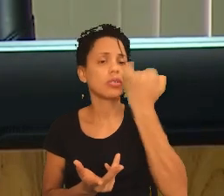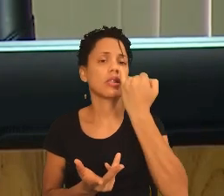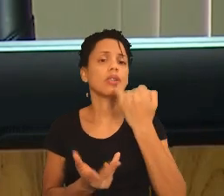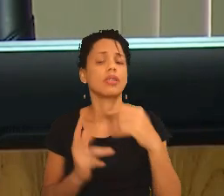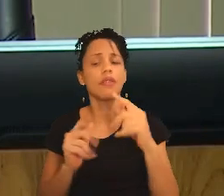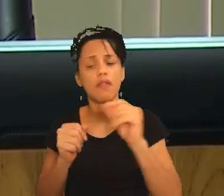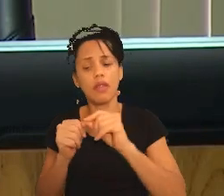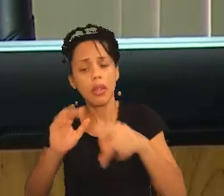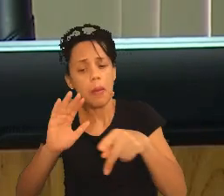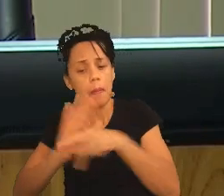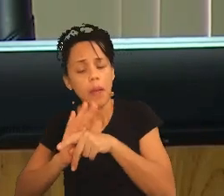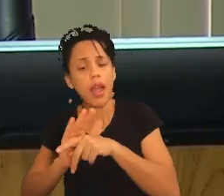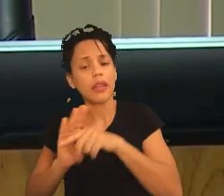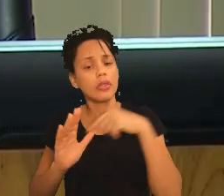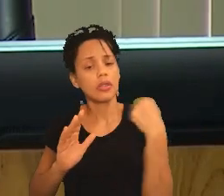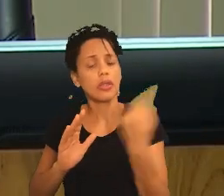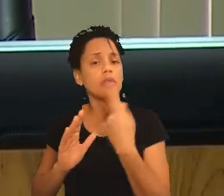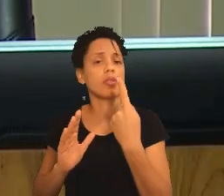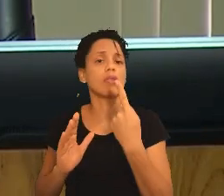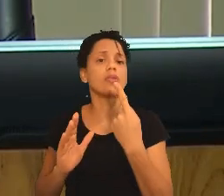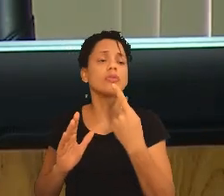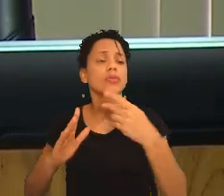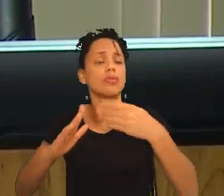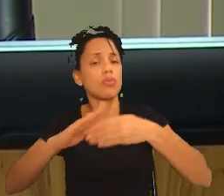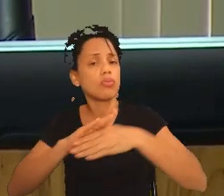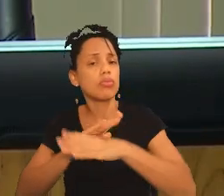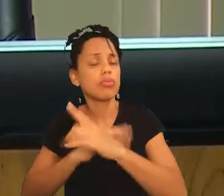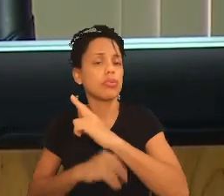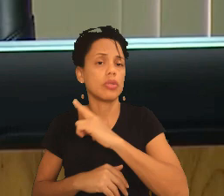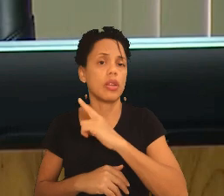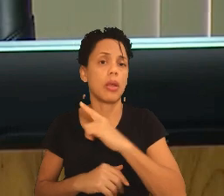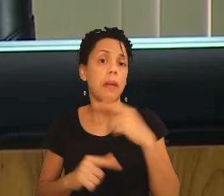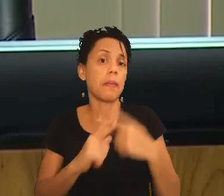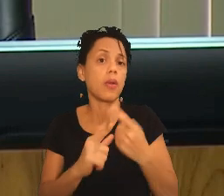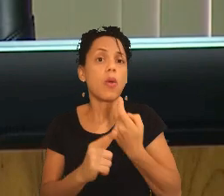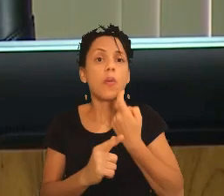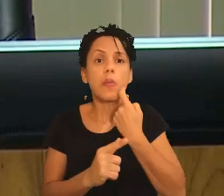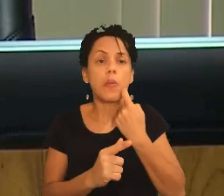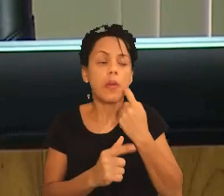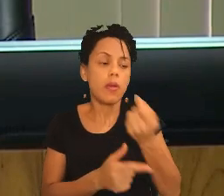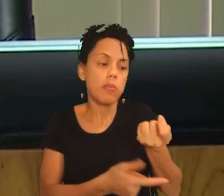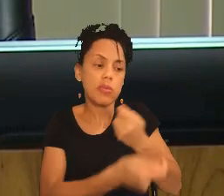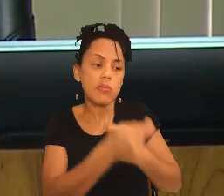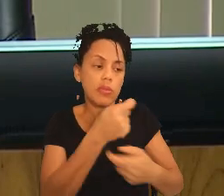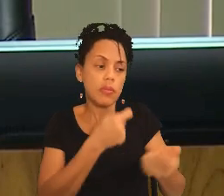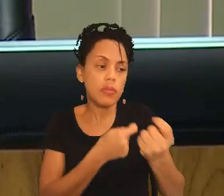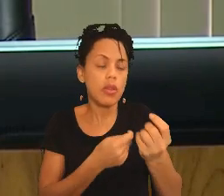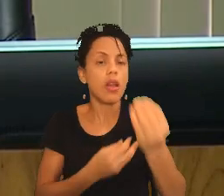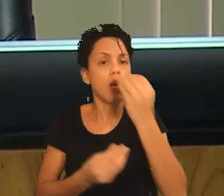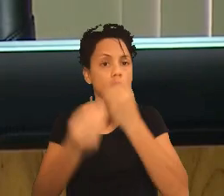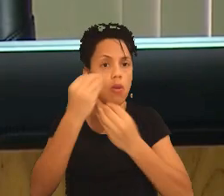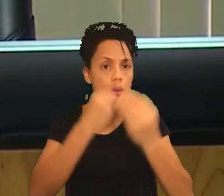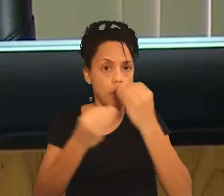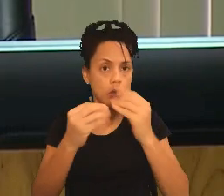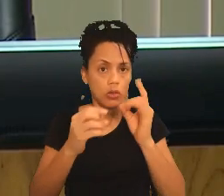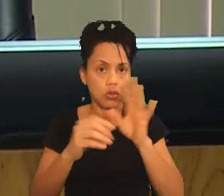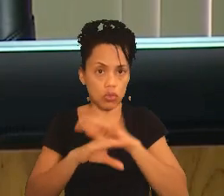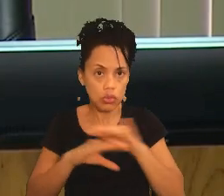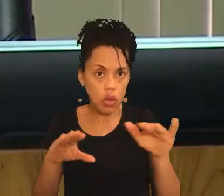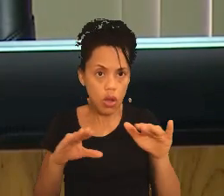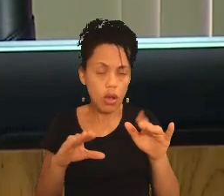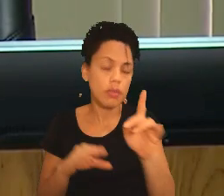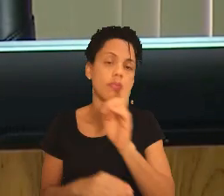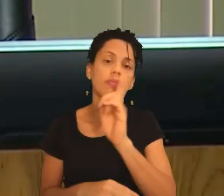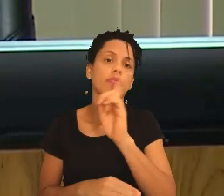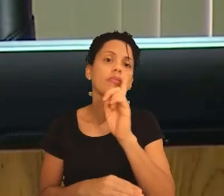pesca fosse a subsistência, a única fonte de subsistência do povo e de vida, não. Mas era